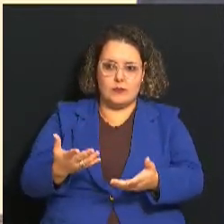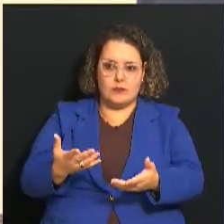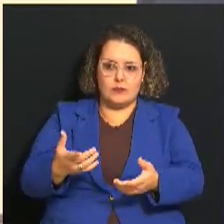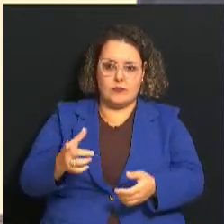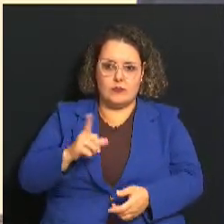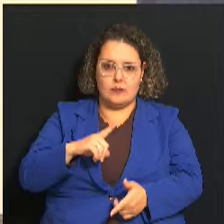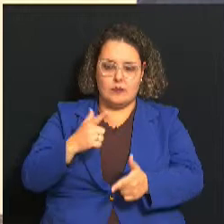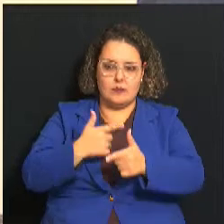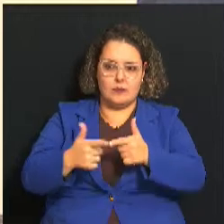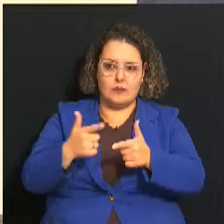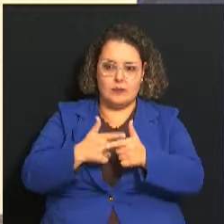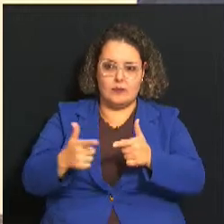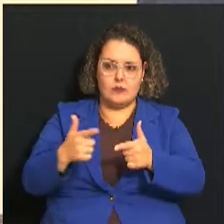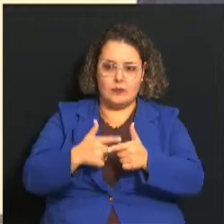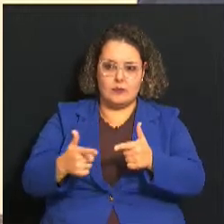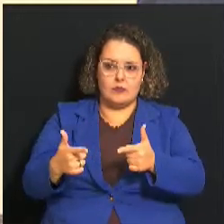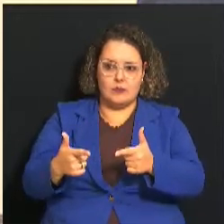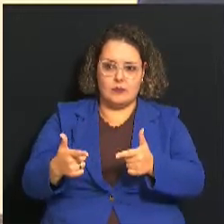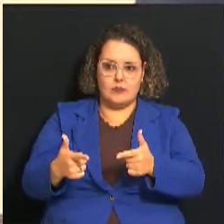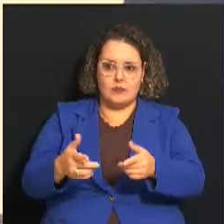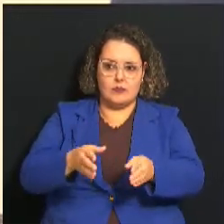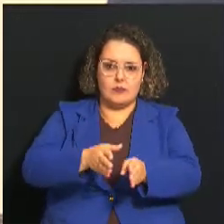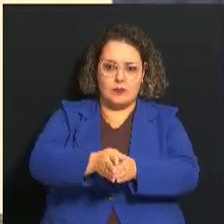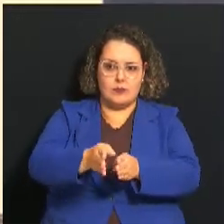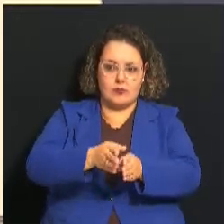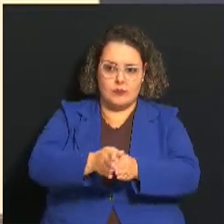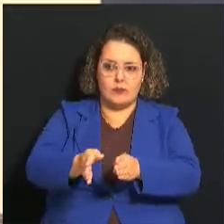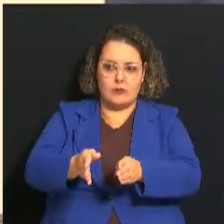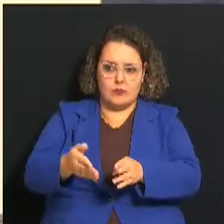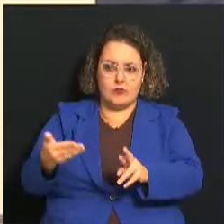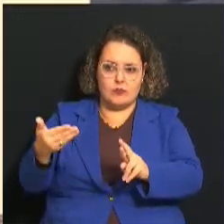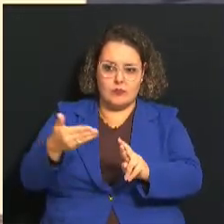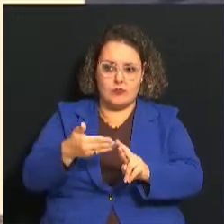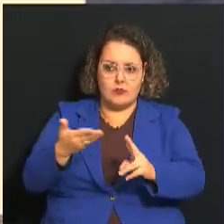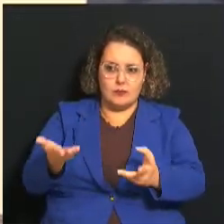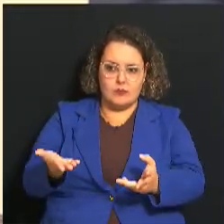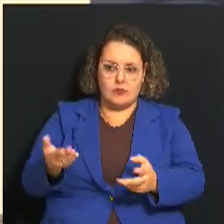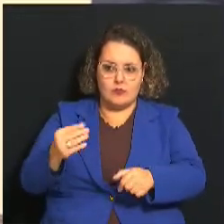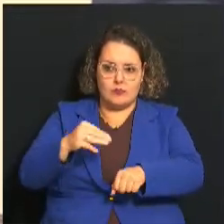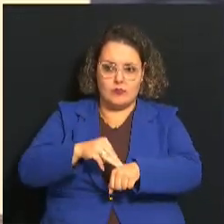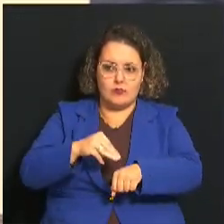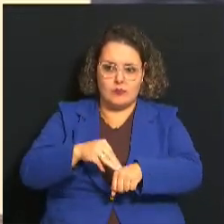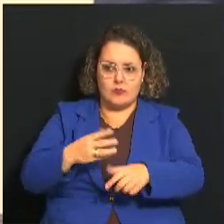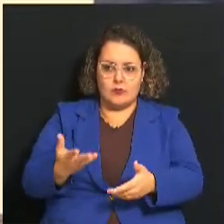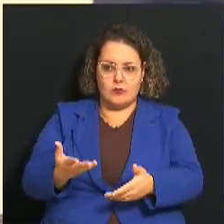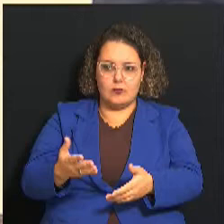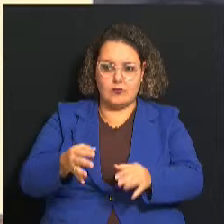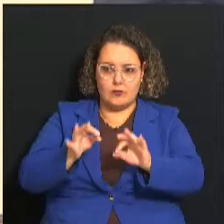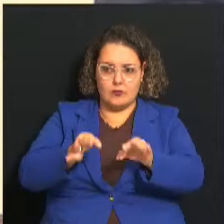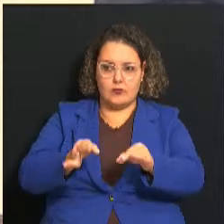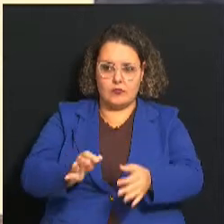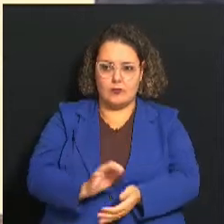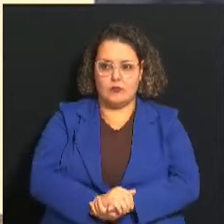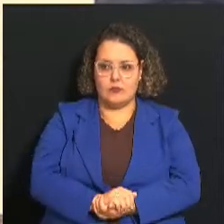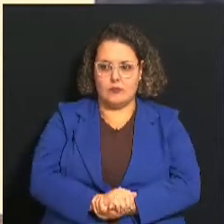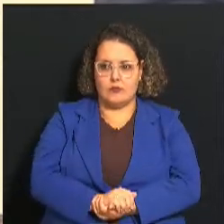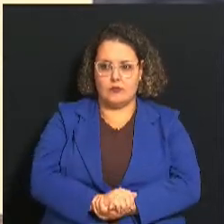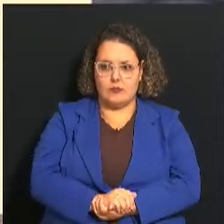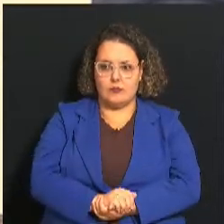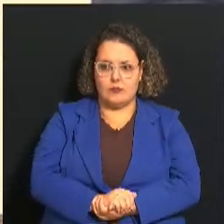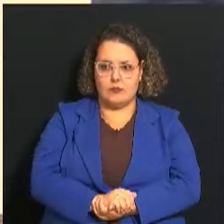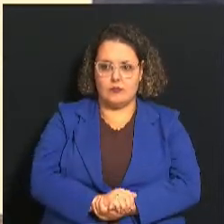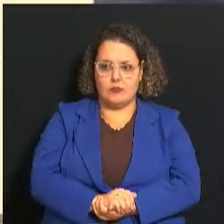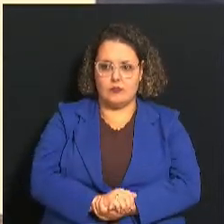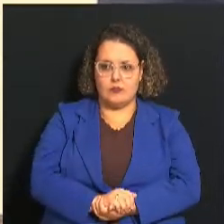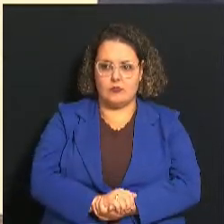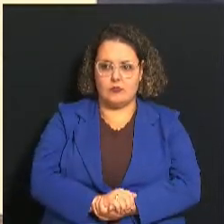de... Assim, os conselhos vão estar representados através de seus membros, está garantido aqui, né? Não sei, só